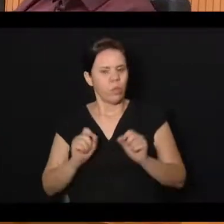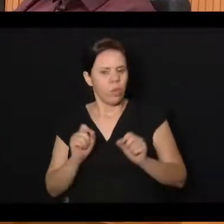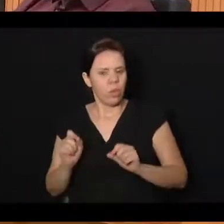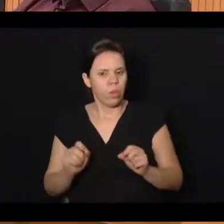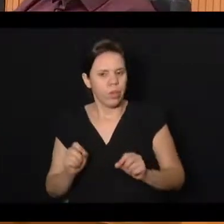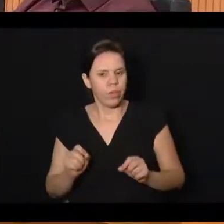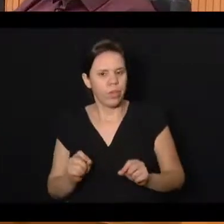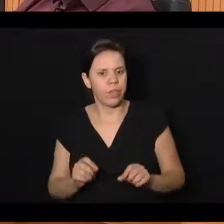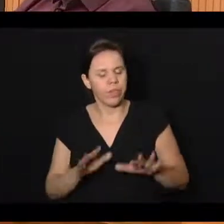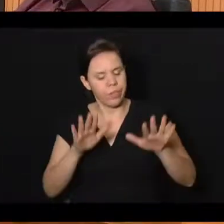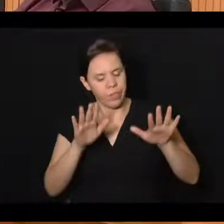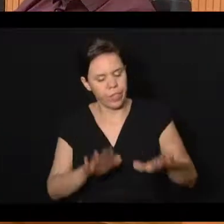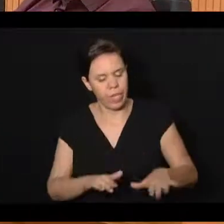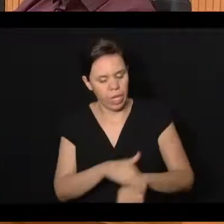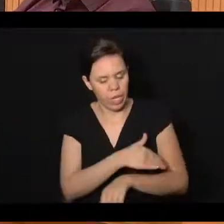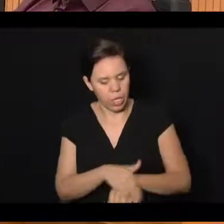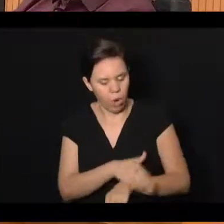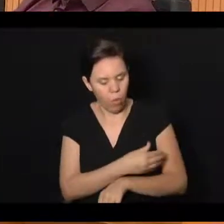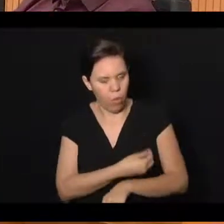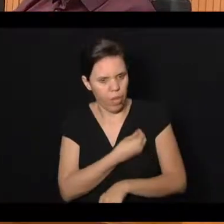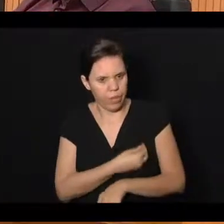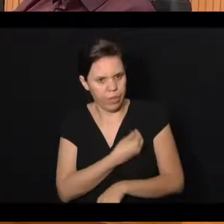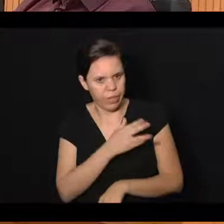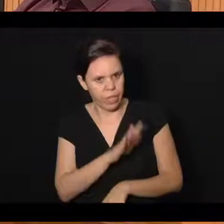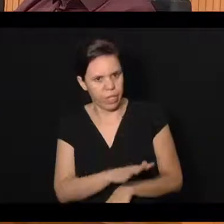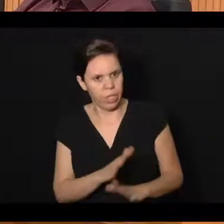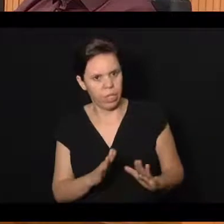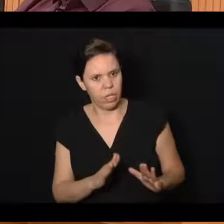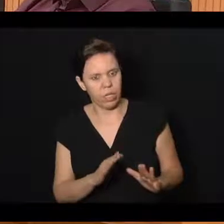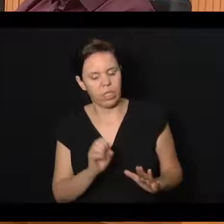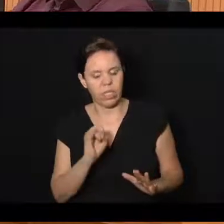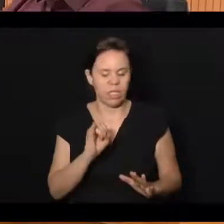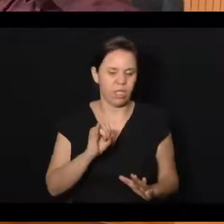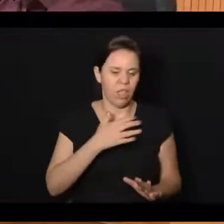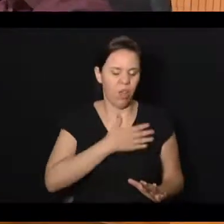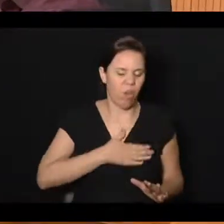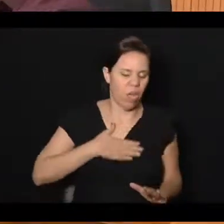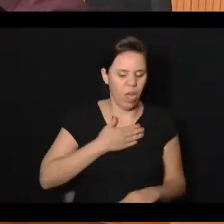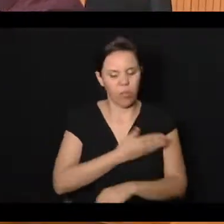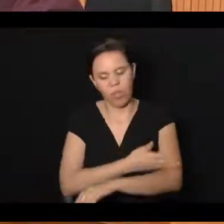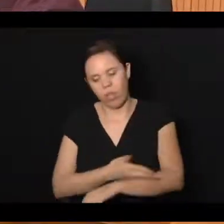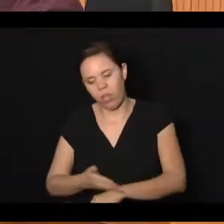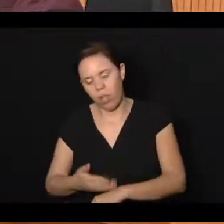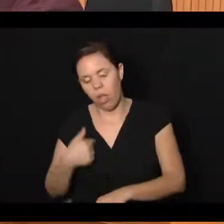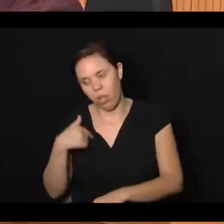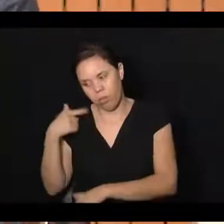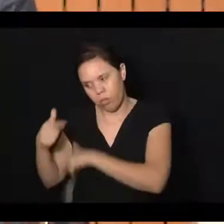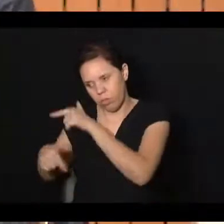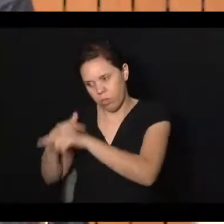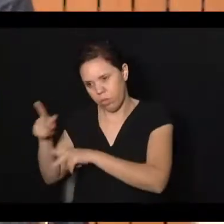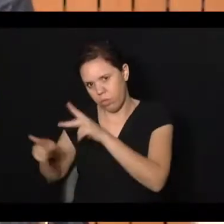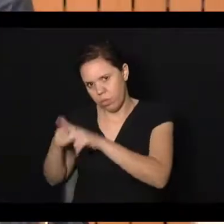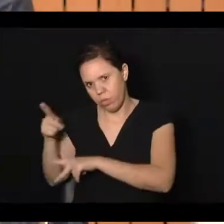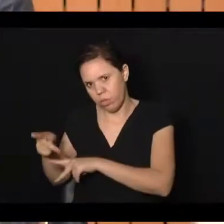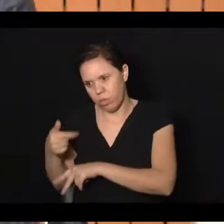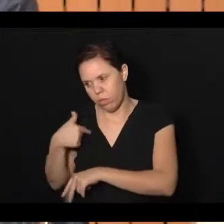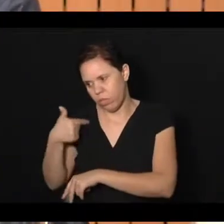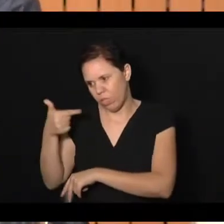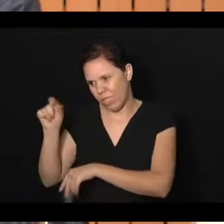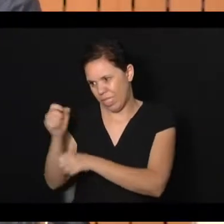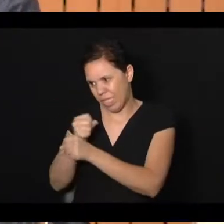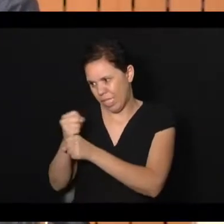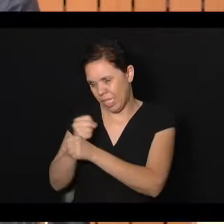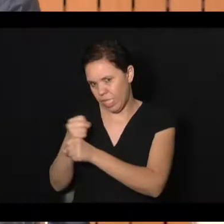ficará em situação de rua ser uma questão de vocação um hábito né eu trabalho população que vai fazer dez anos